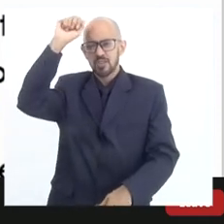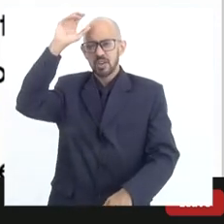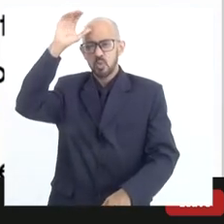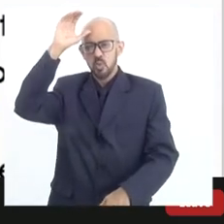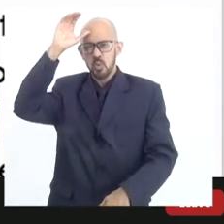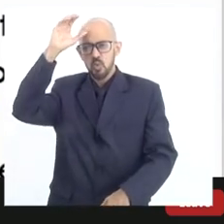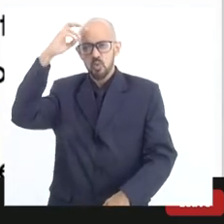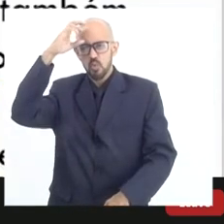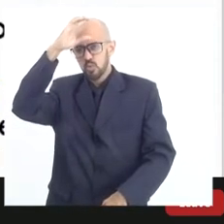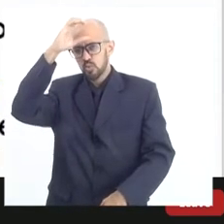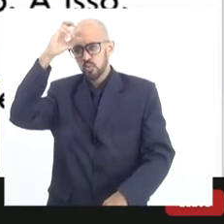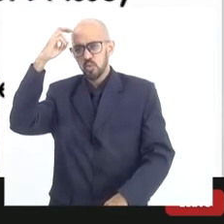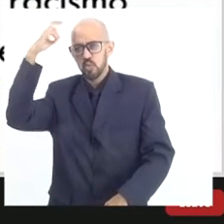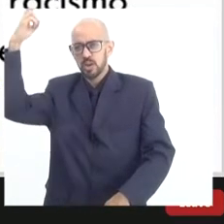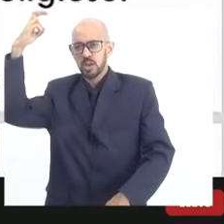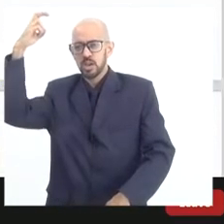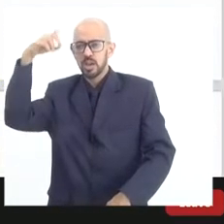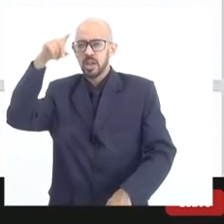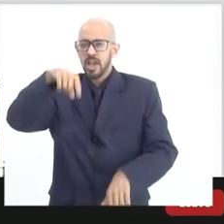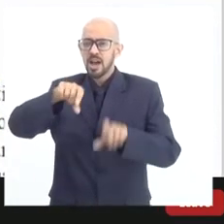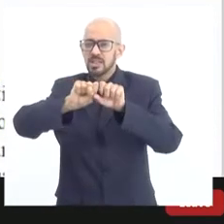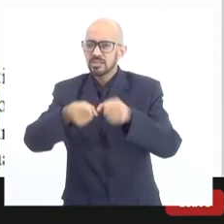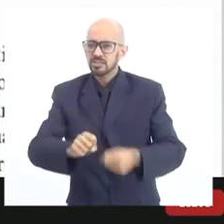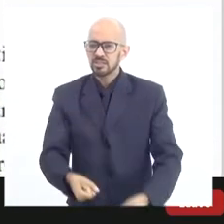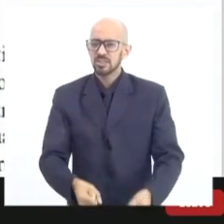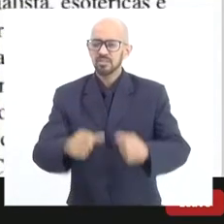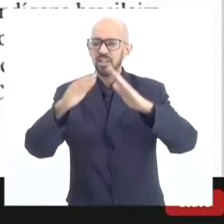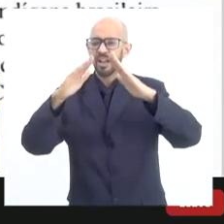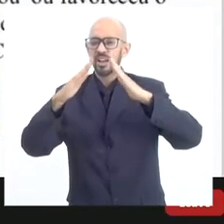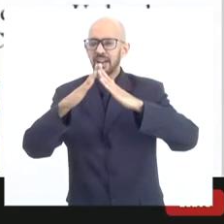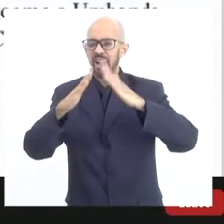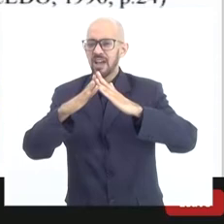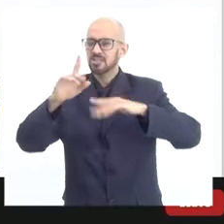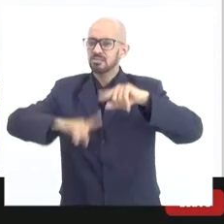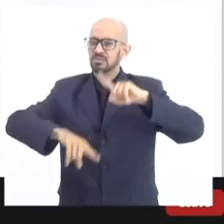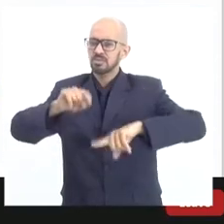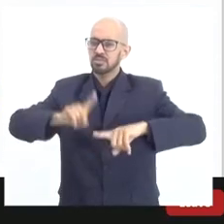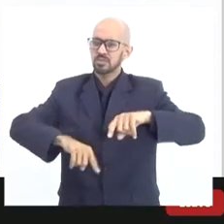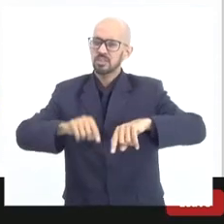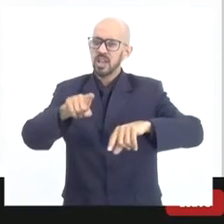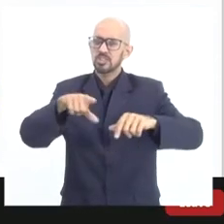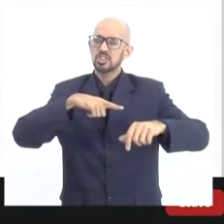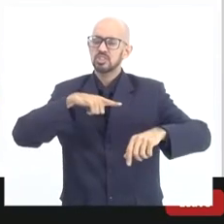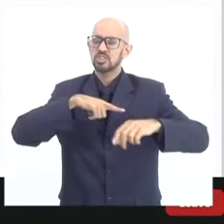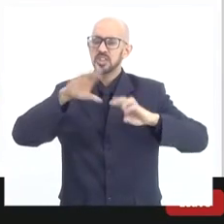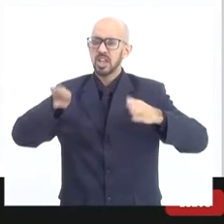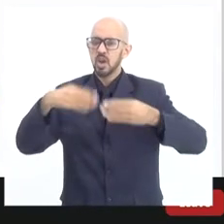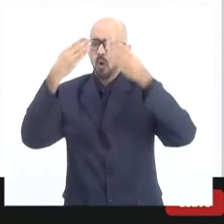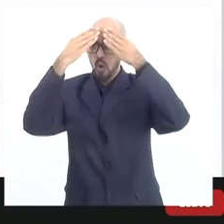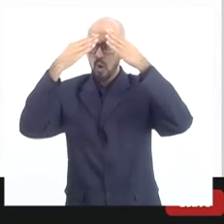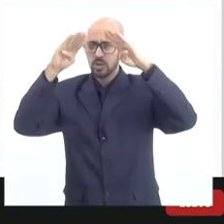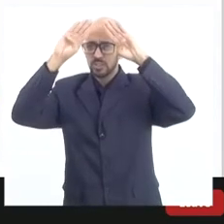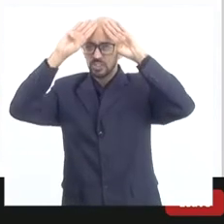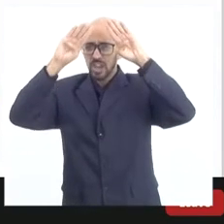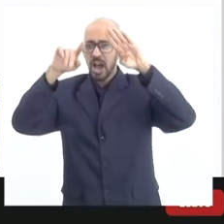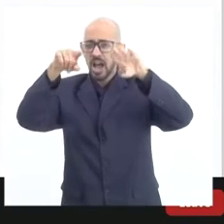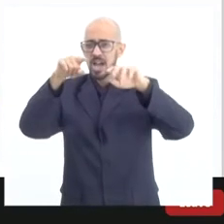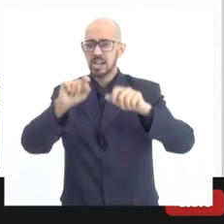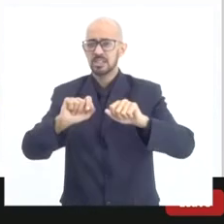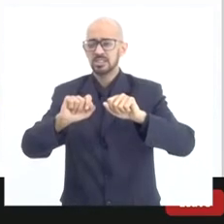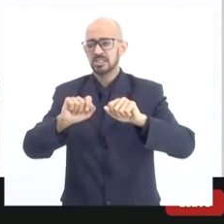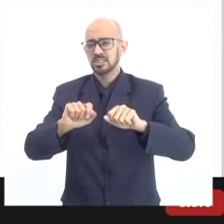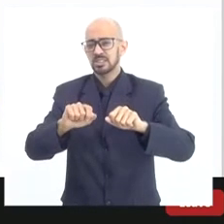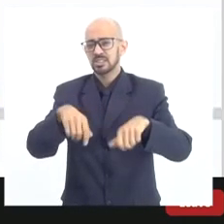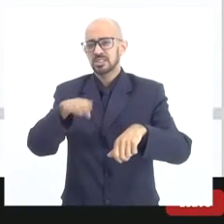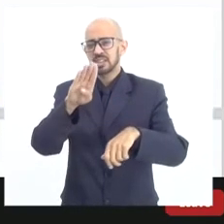a destruição das casas, dos bens simbólicos, dos patrimônios. Aqui, Orixás, Caboclos e Guias, o livro do